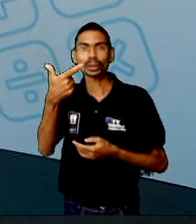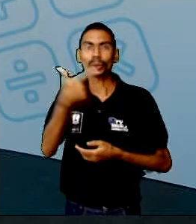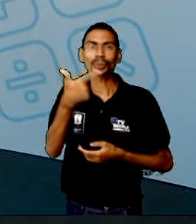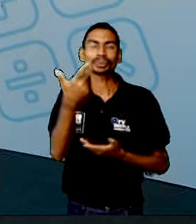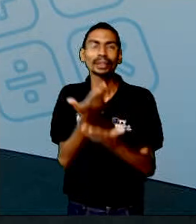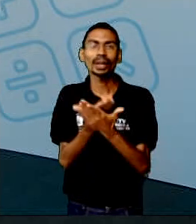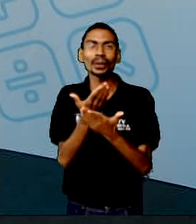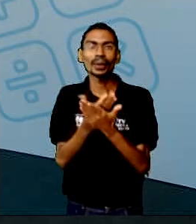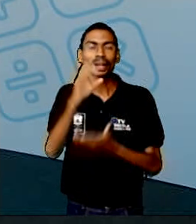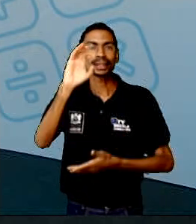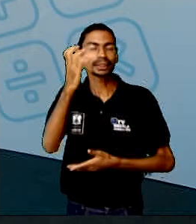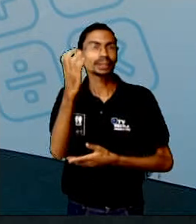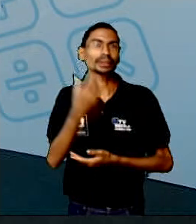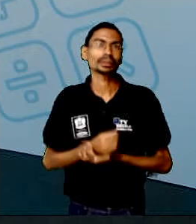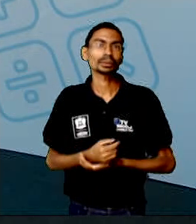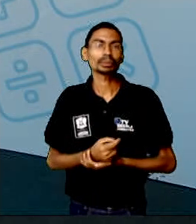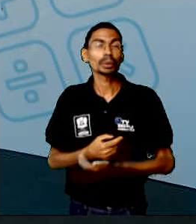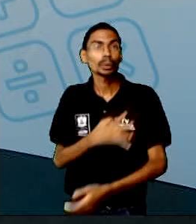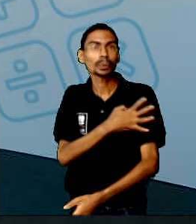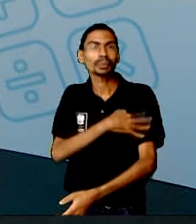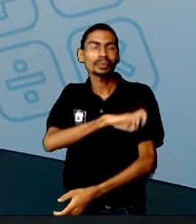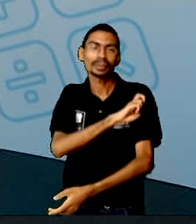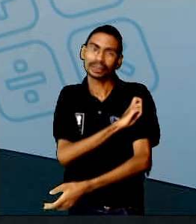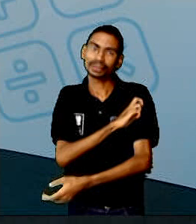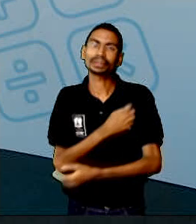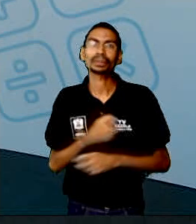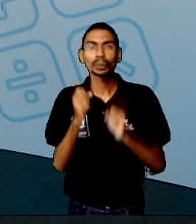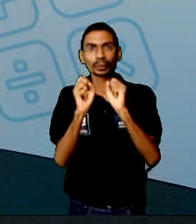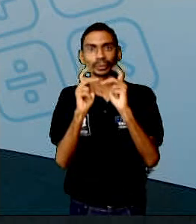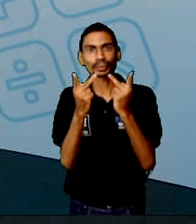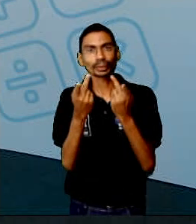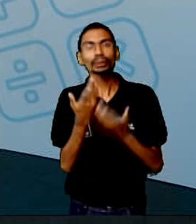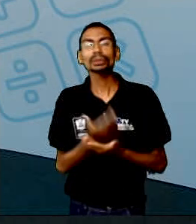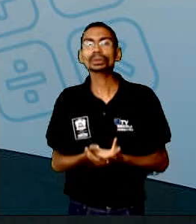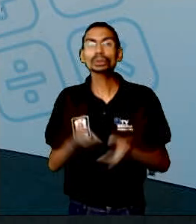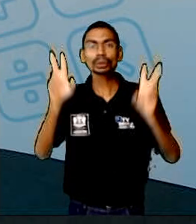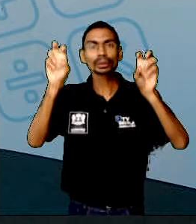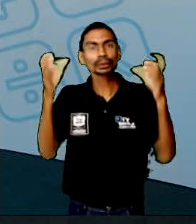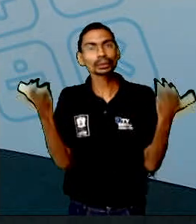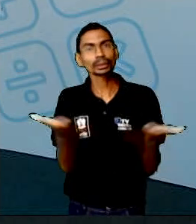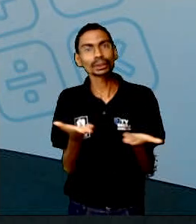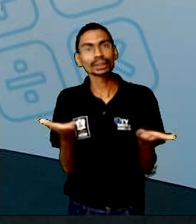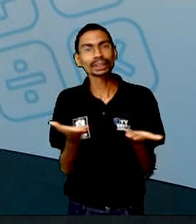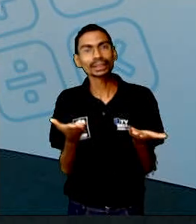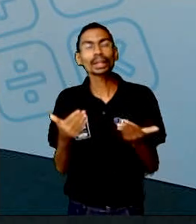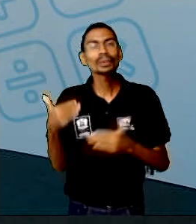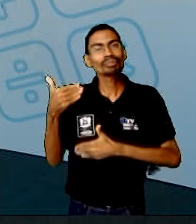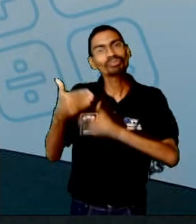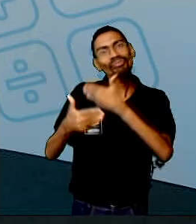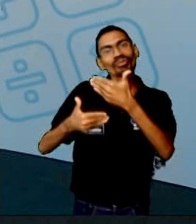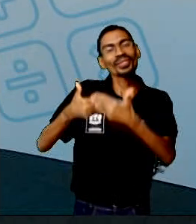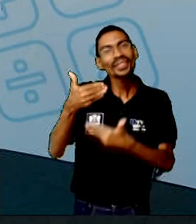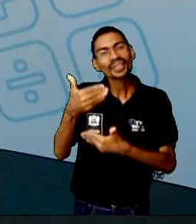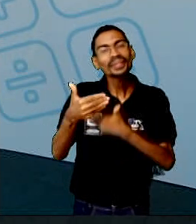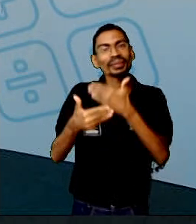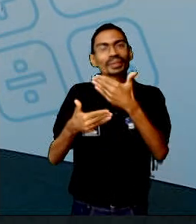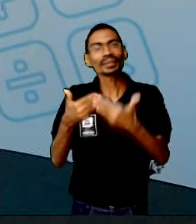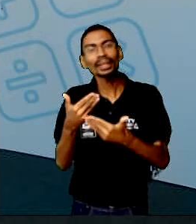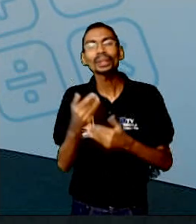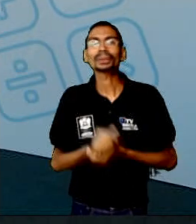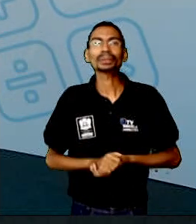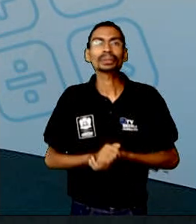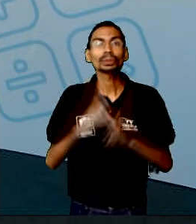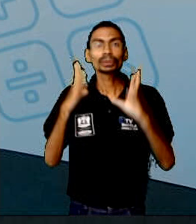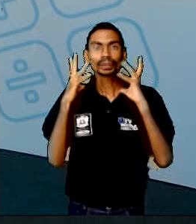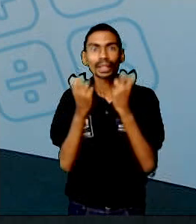para os quartos e quintos anos, ok? O nosso assunto de hoje é o desenvolvimento dos